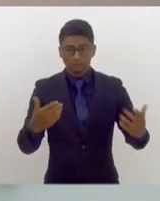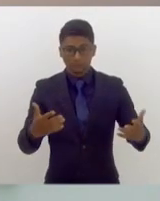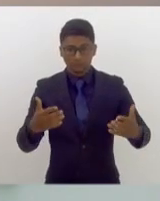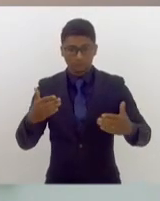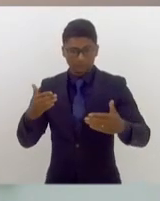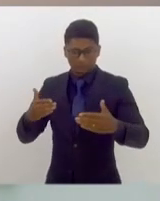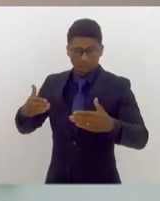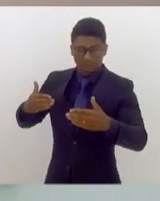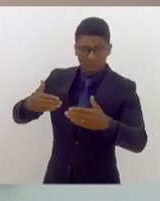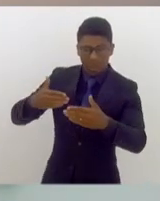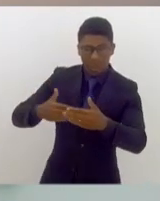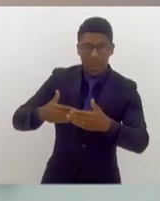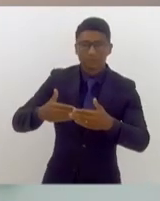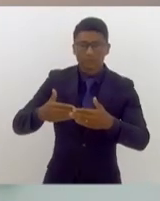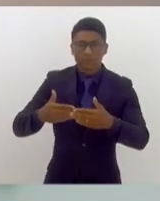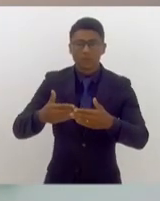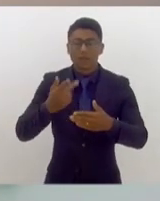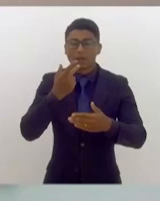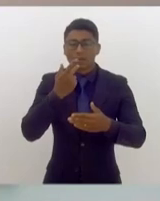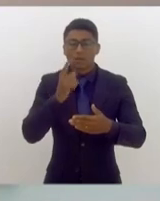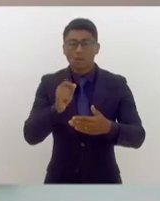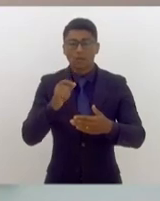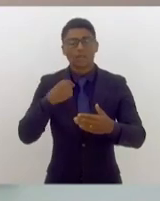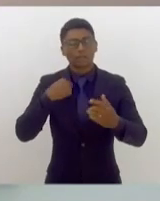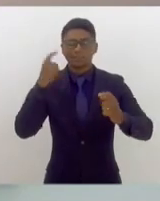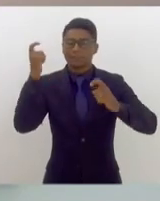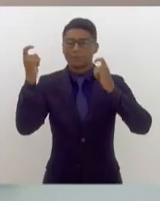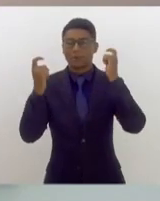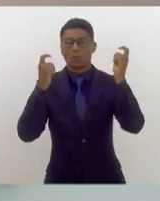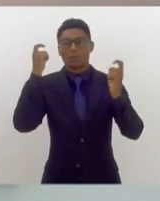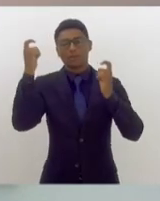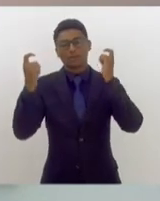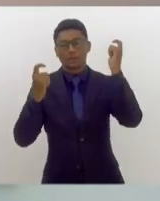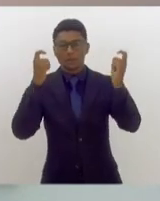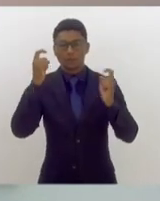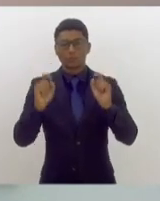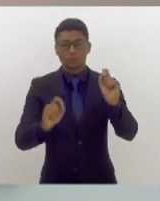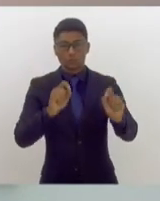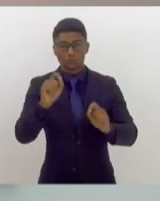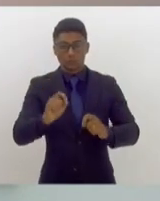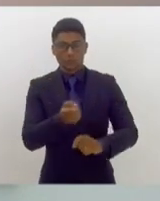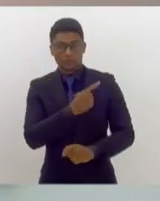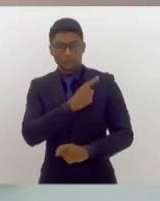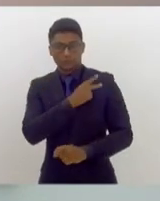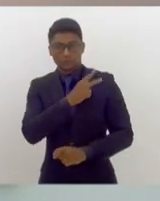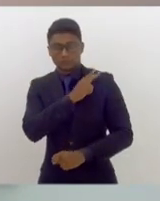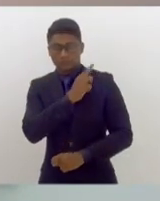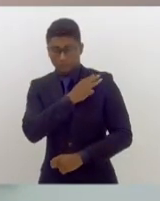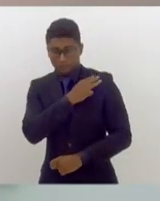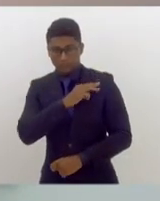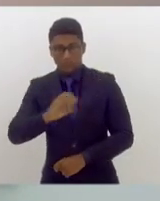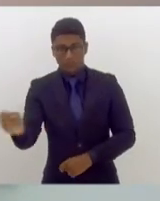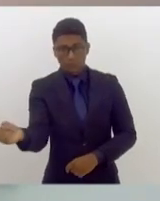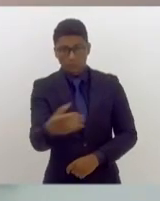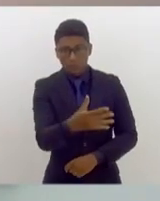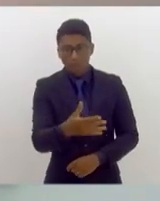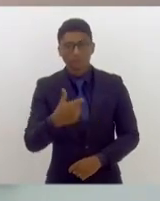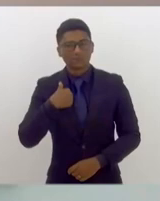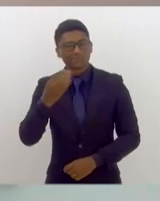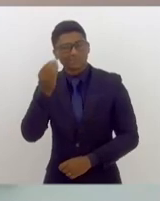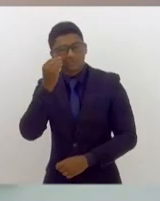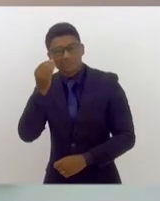que tenho aqui uma preocupação muito grande com esse novo ensino médio, né? Tenho tentado examinar